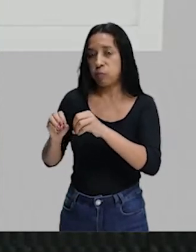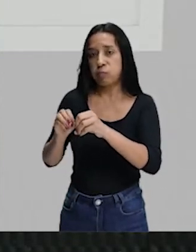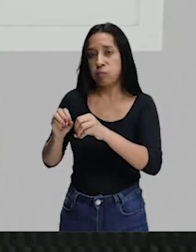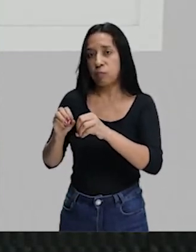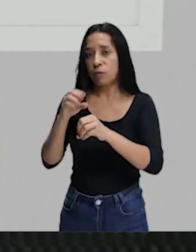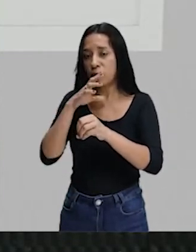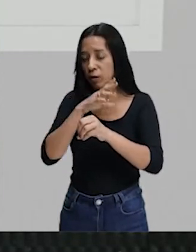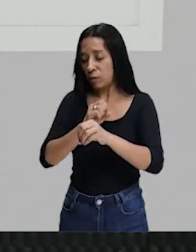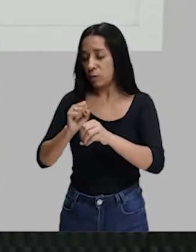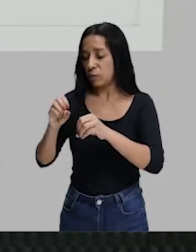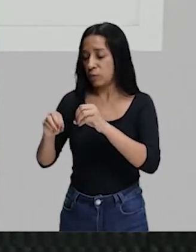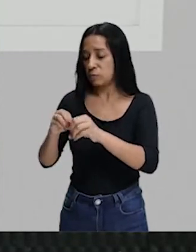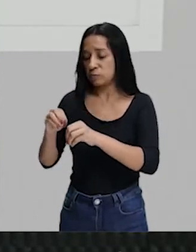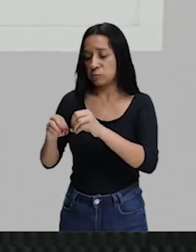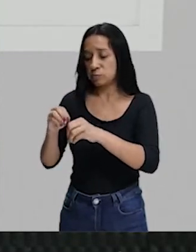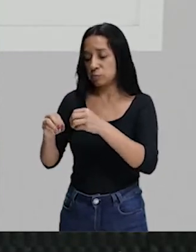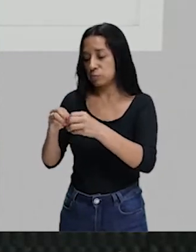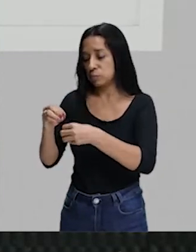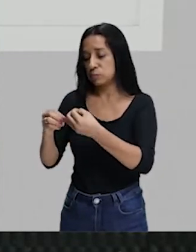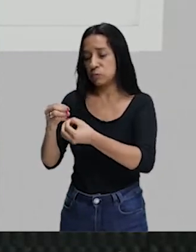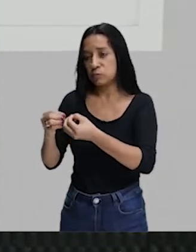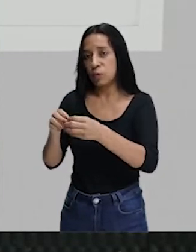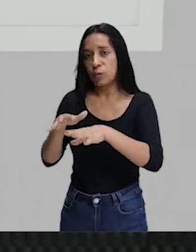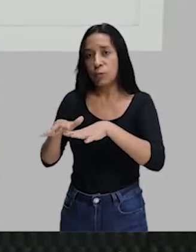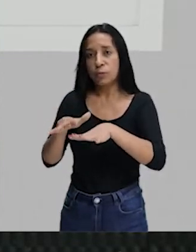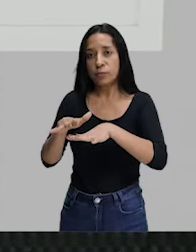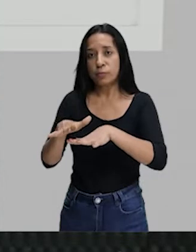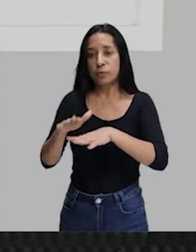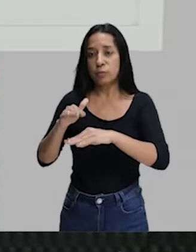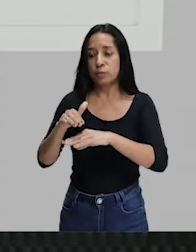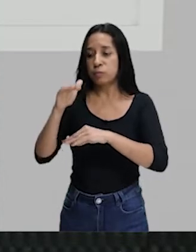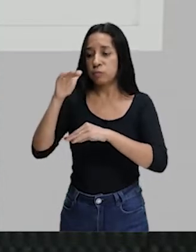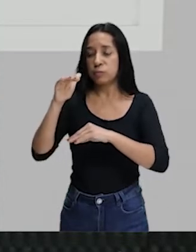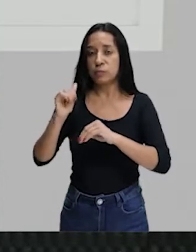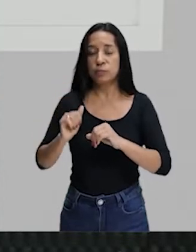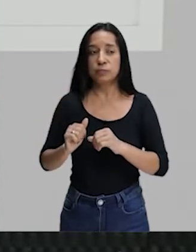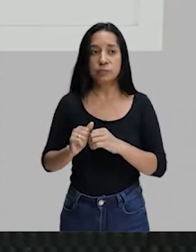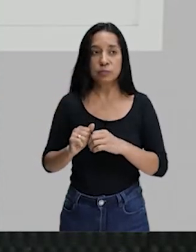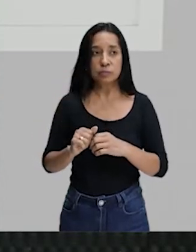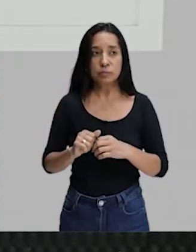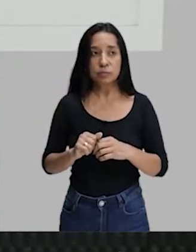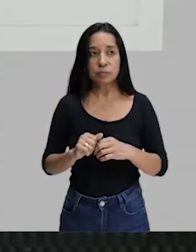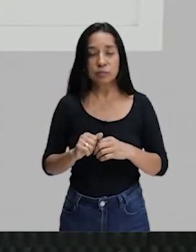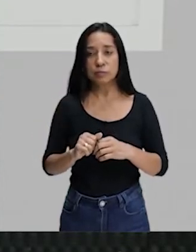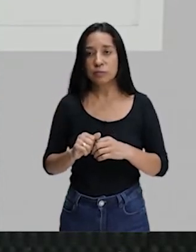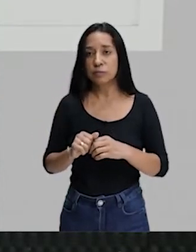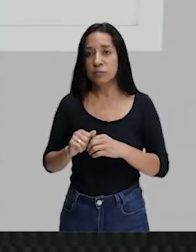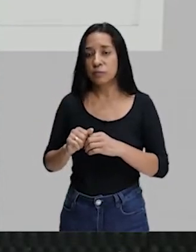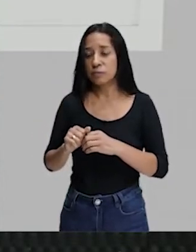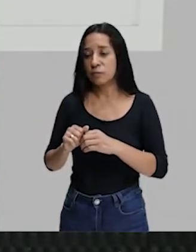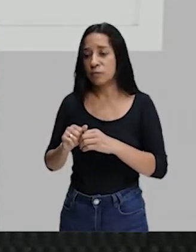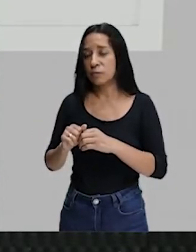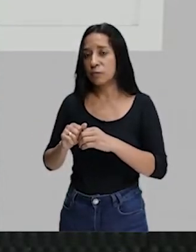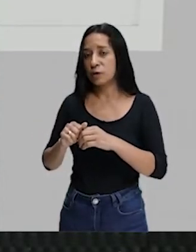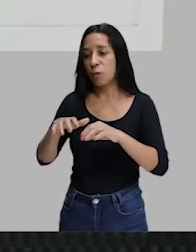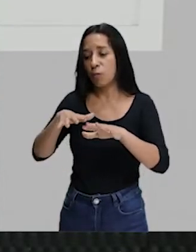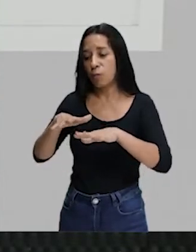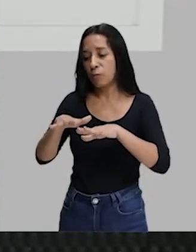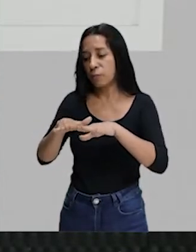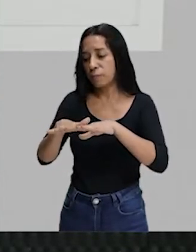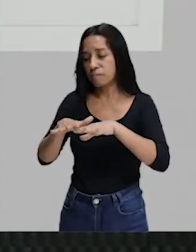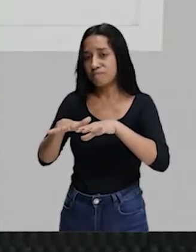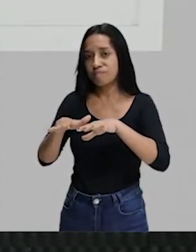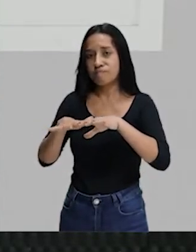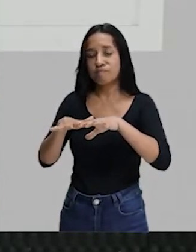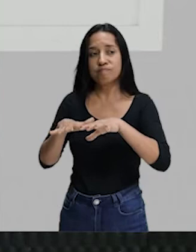certo? Então essas moléculas aqui, elas vão se agitar, certo? Vão começar um movimento de vibração.